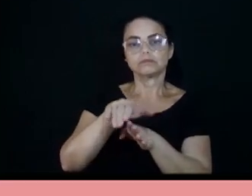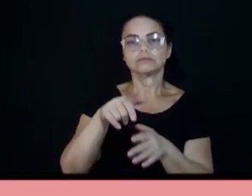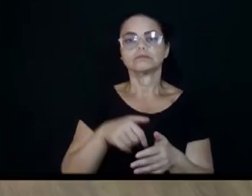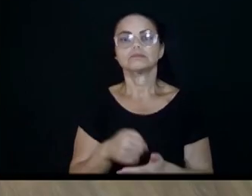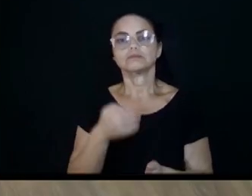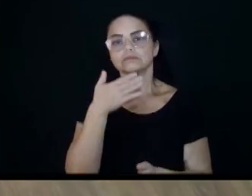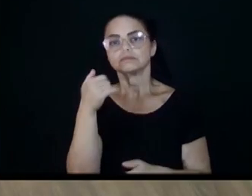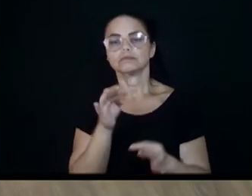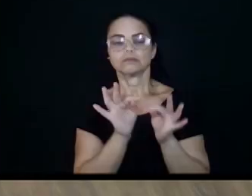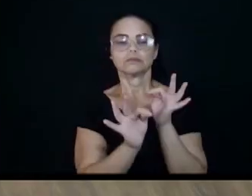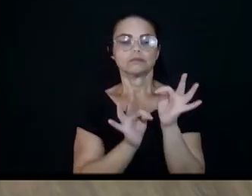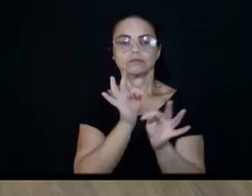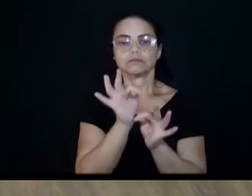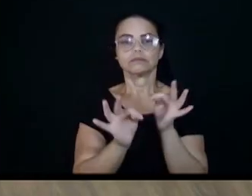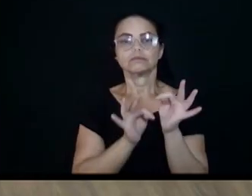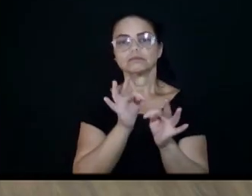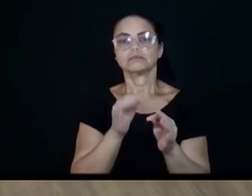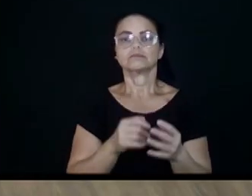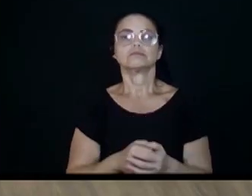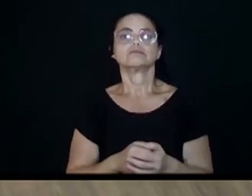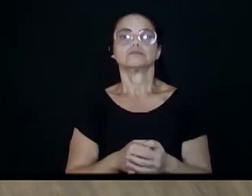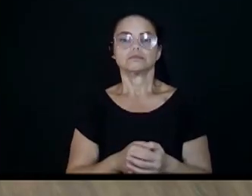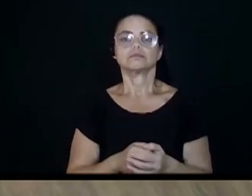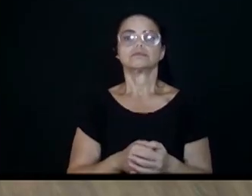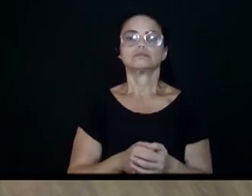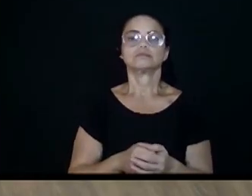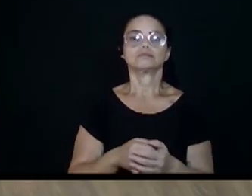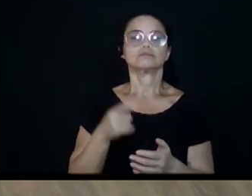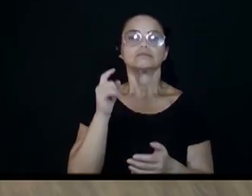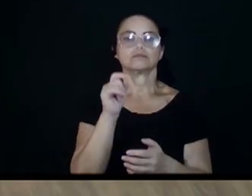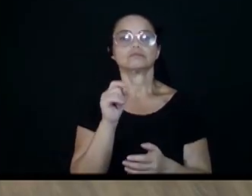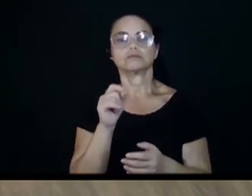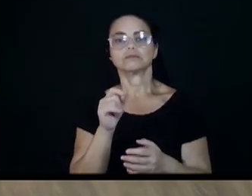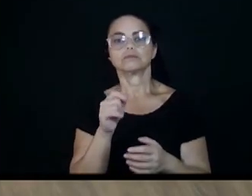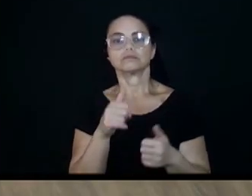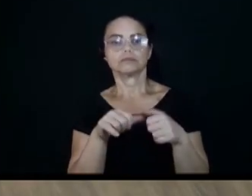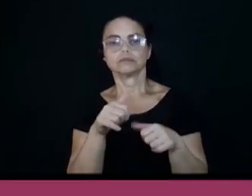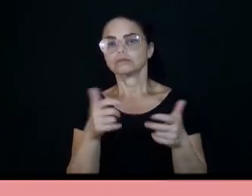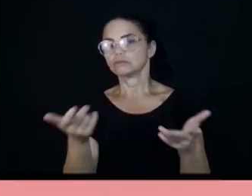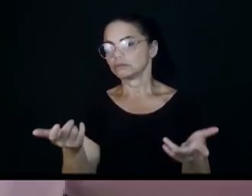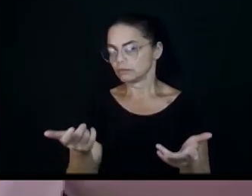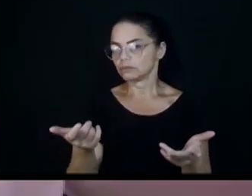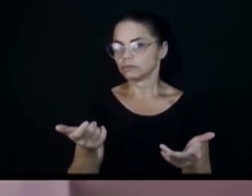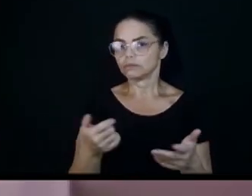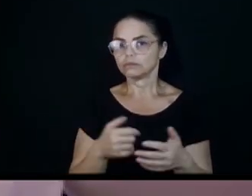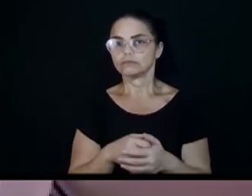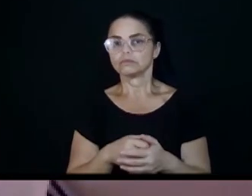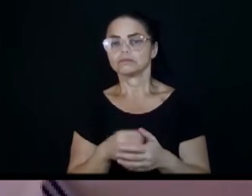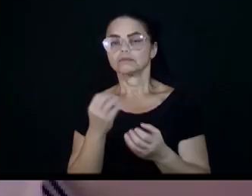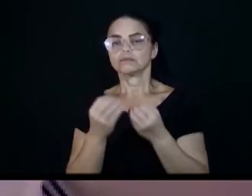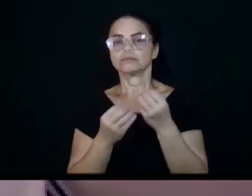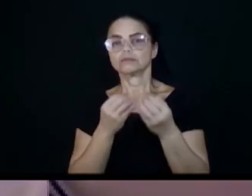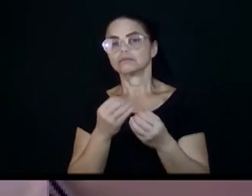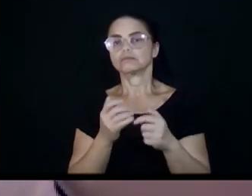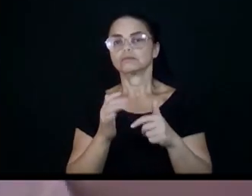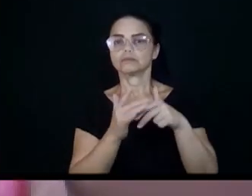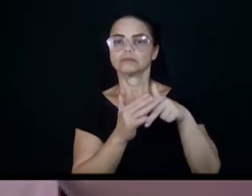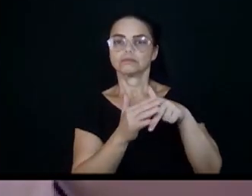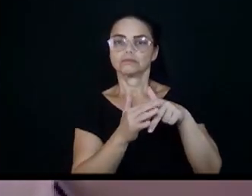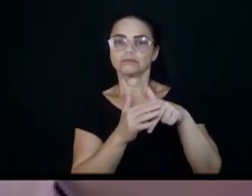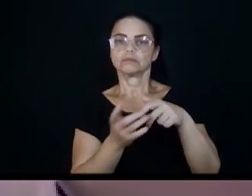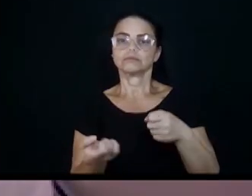melhor conduta, e vão fazer também uma forma de que esse paciente volte,